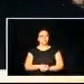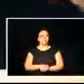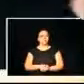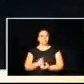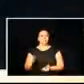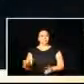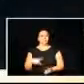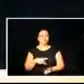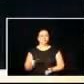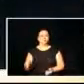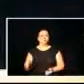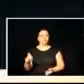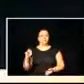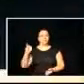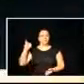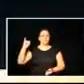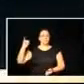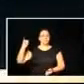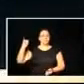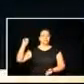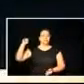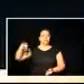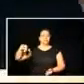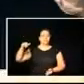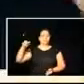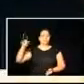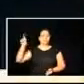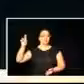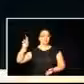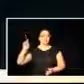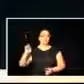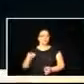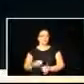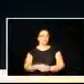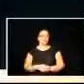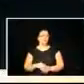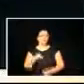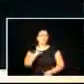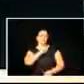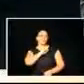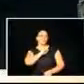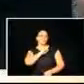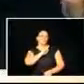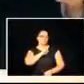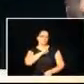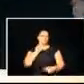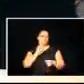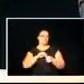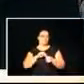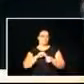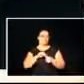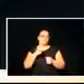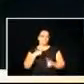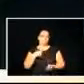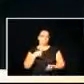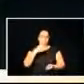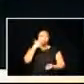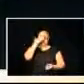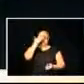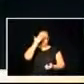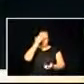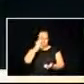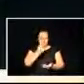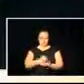não quero criticar, mas os números fazem com que eu tenha minhas preocupações